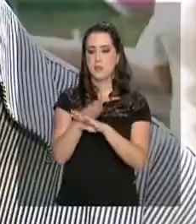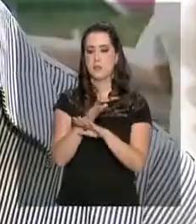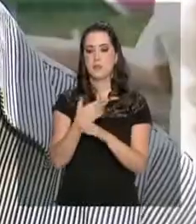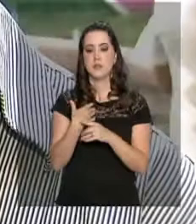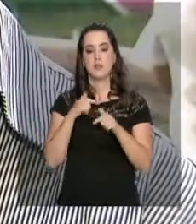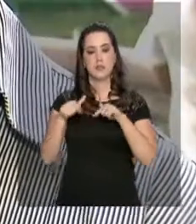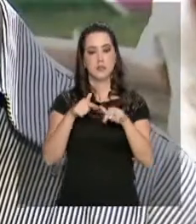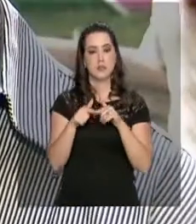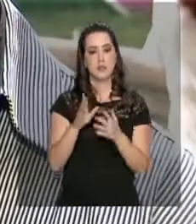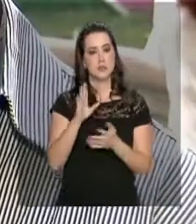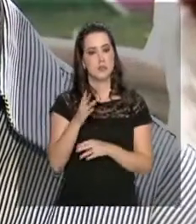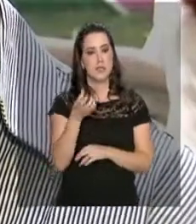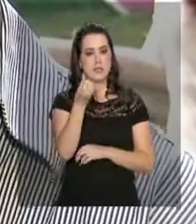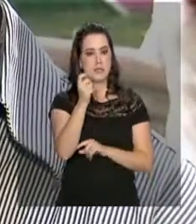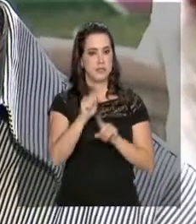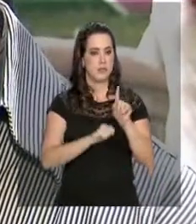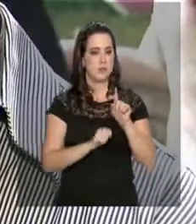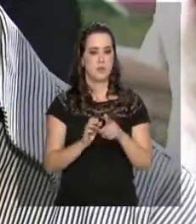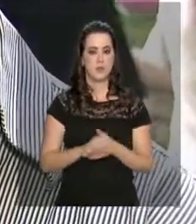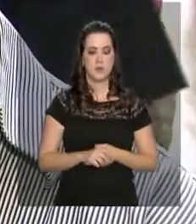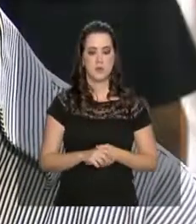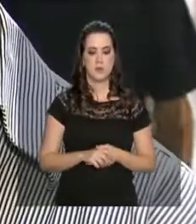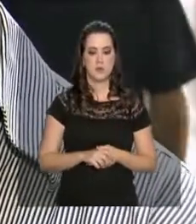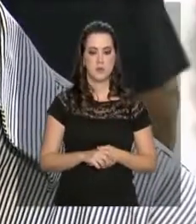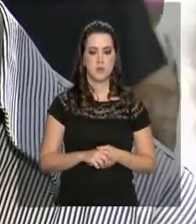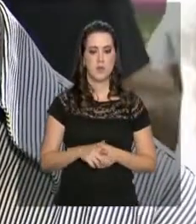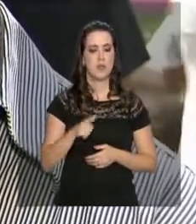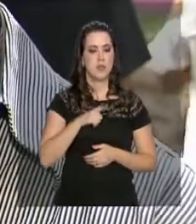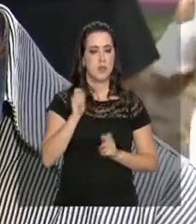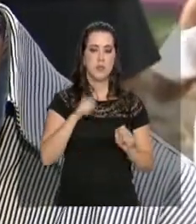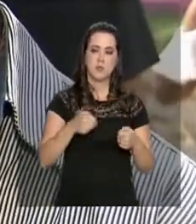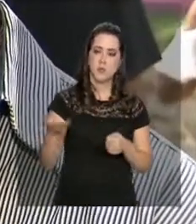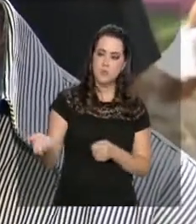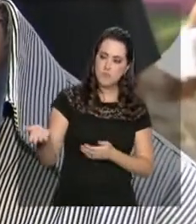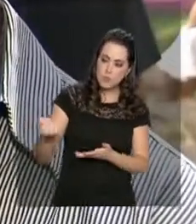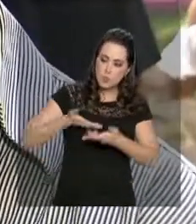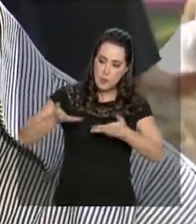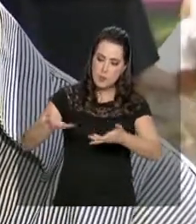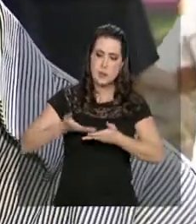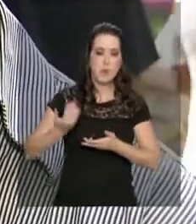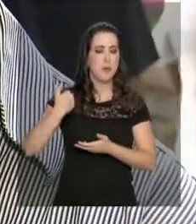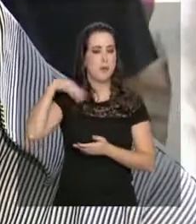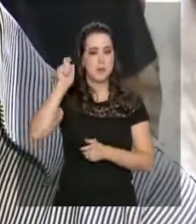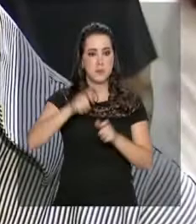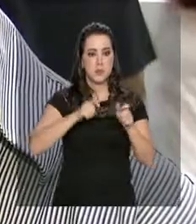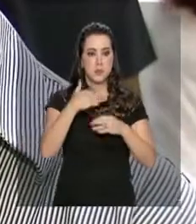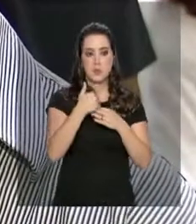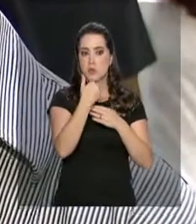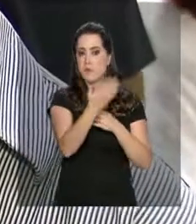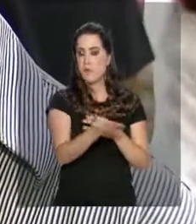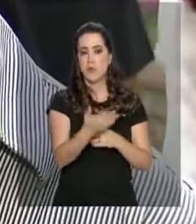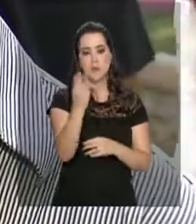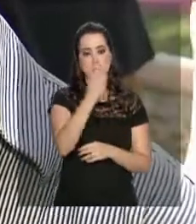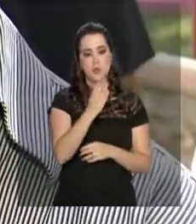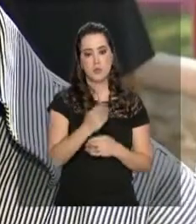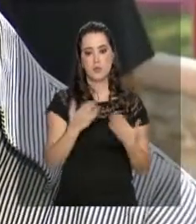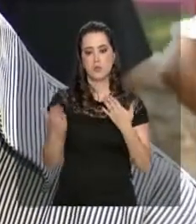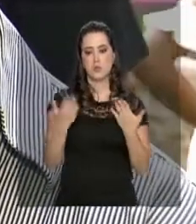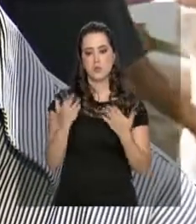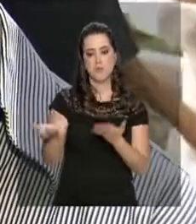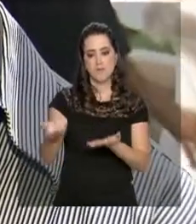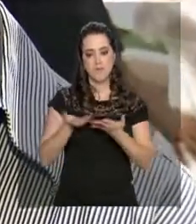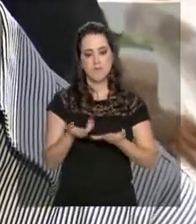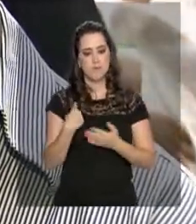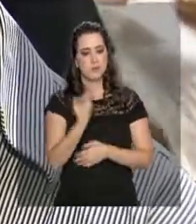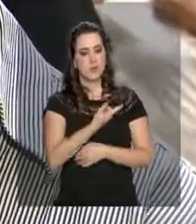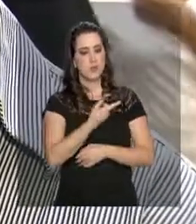deve levar seis meses condição de acolher muito mais nós temos muito mais pessoas fora do brasil do que a colhida